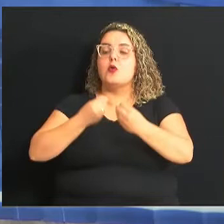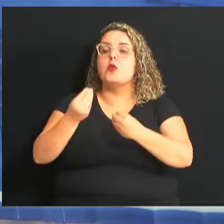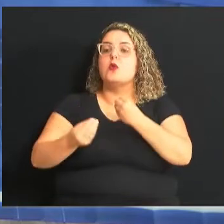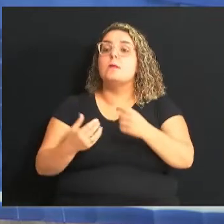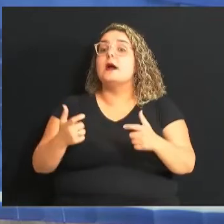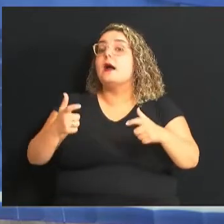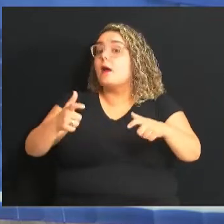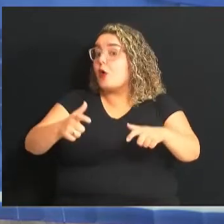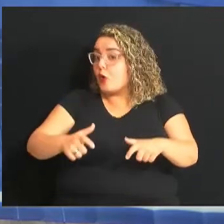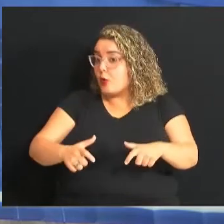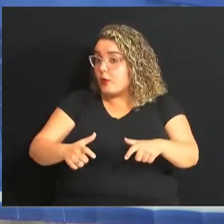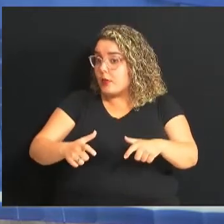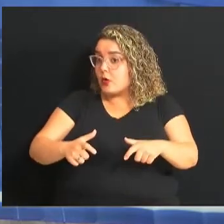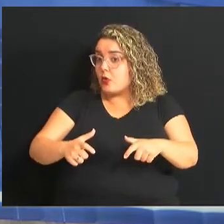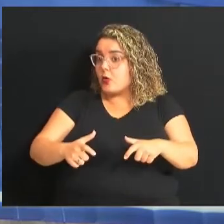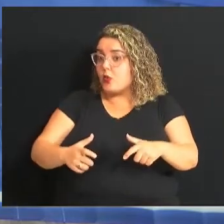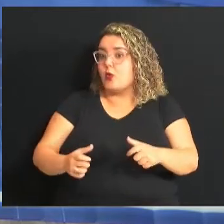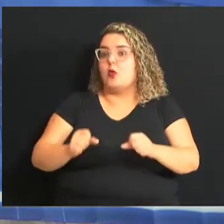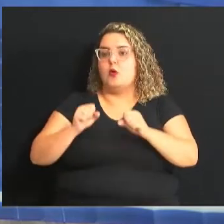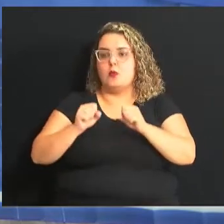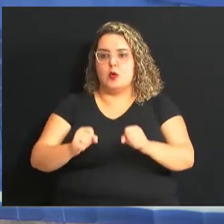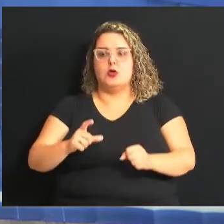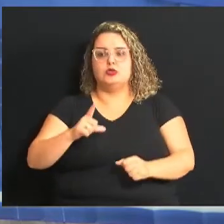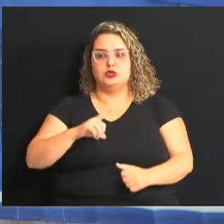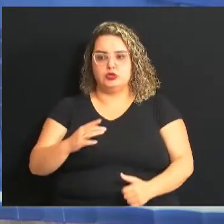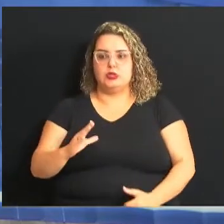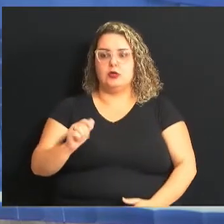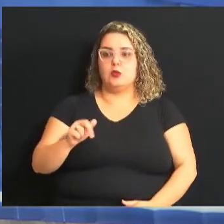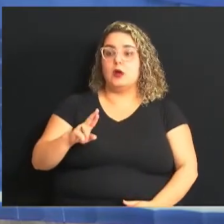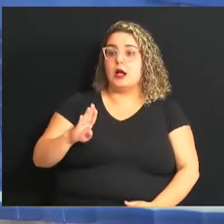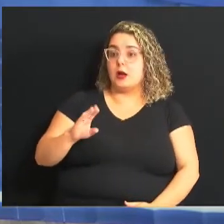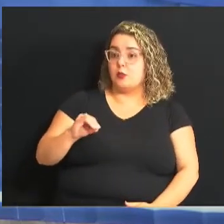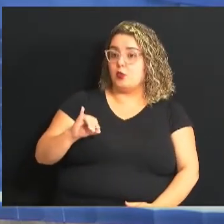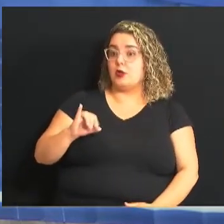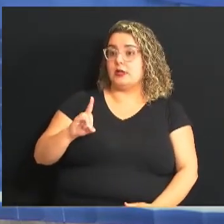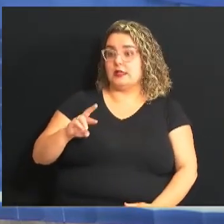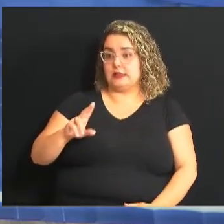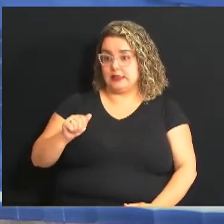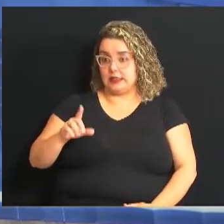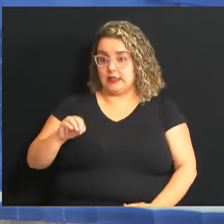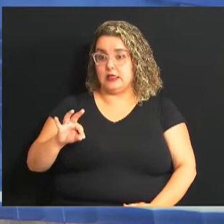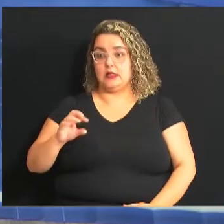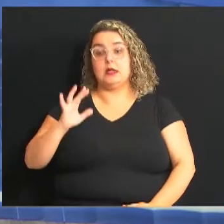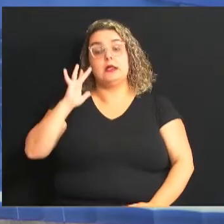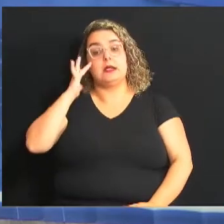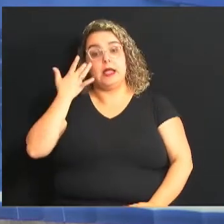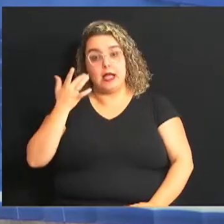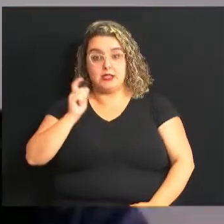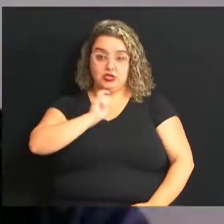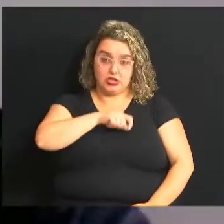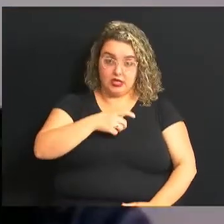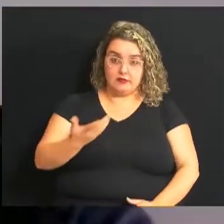esse prato? Pode ter o carboidrato que muita gente acha que é vilão?